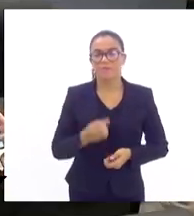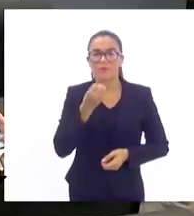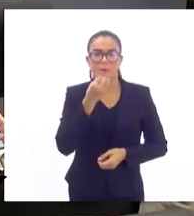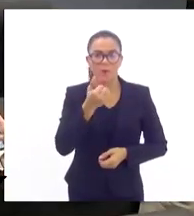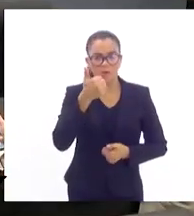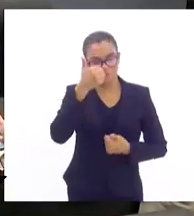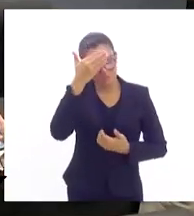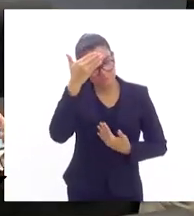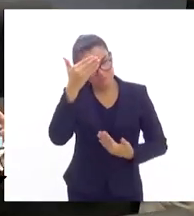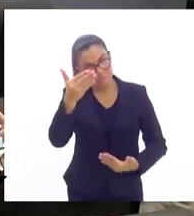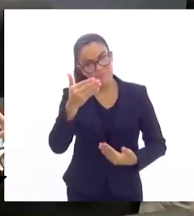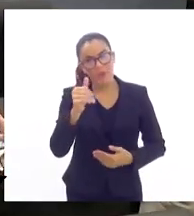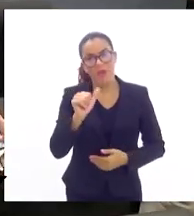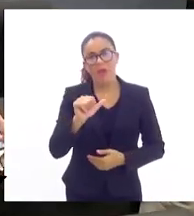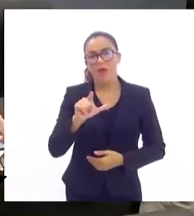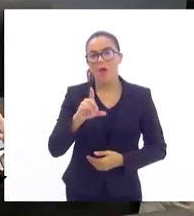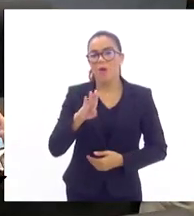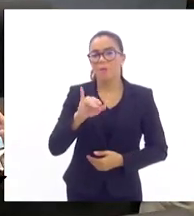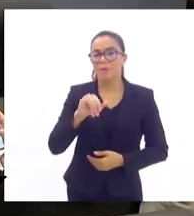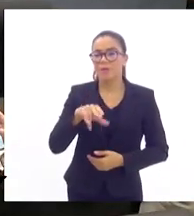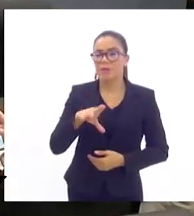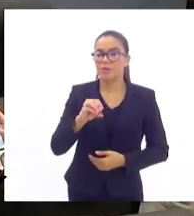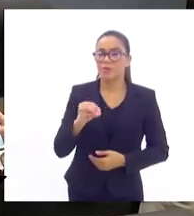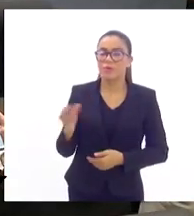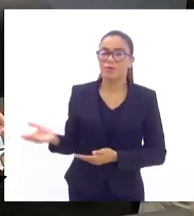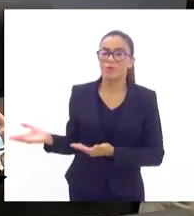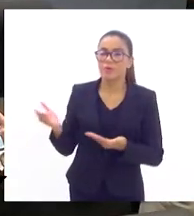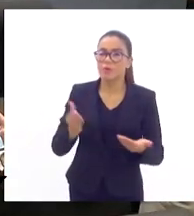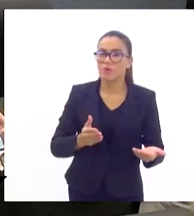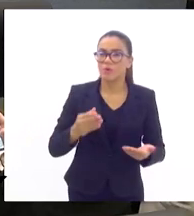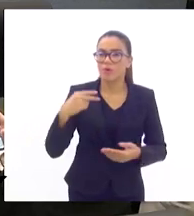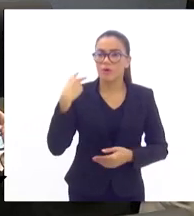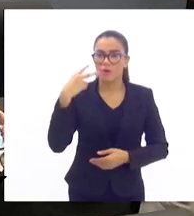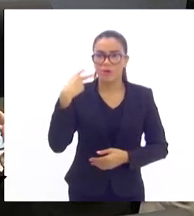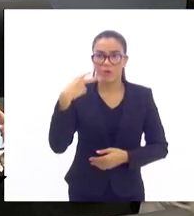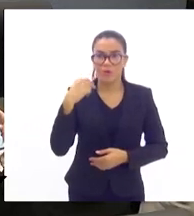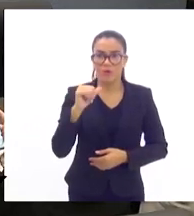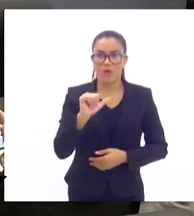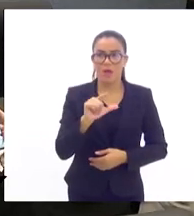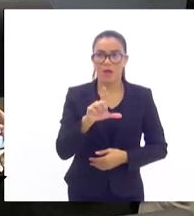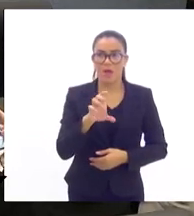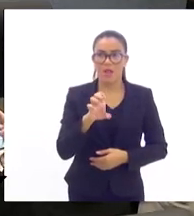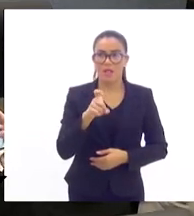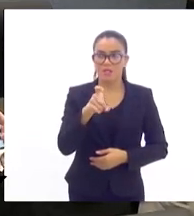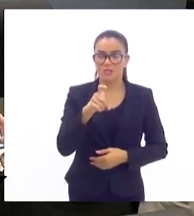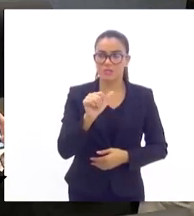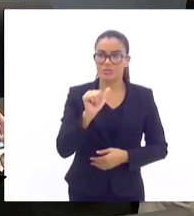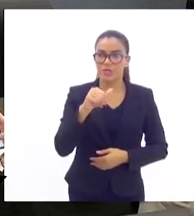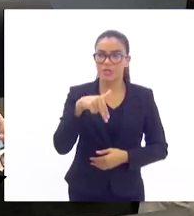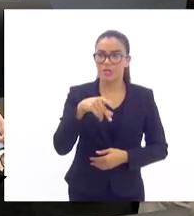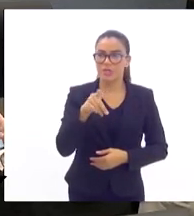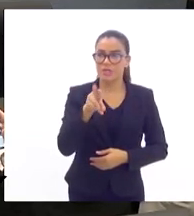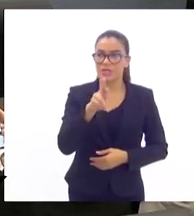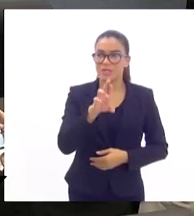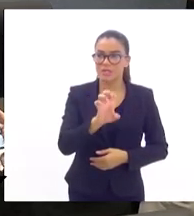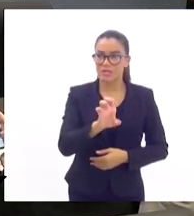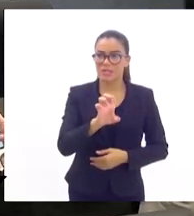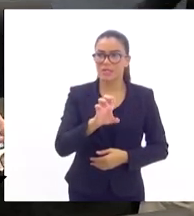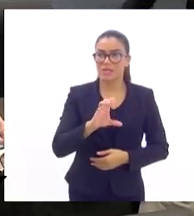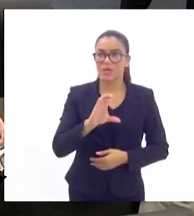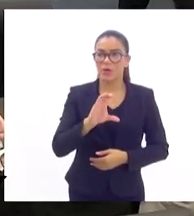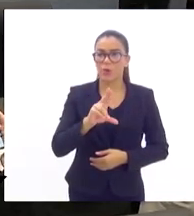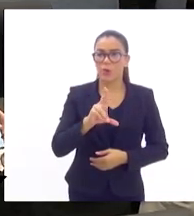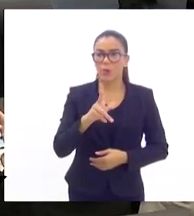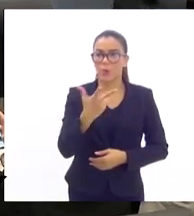Obrigado, Albino. Convidar o vereador Alexandre Cunha, de Rio Claro, para poder fazer uso da palavra, por favor.